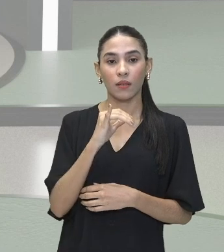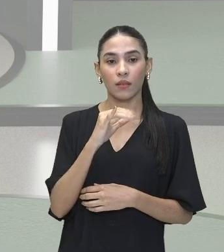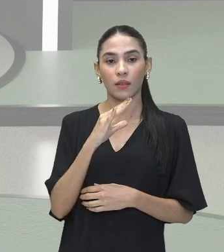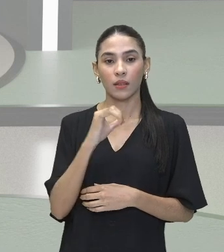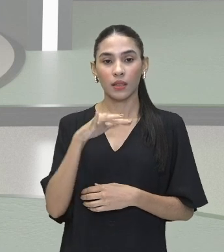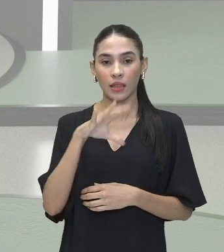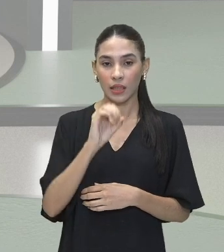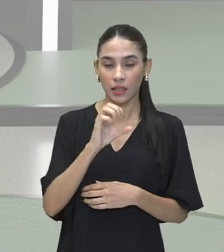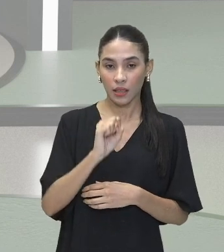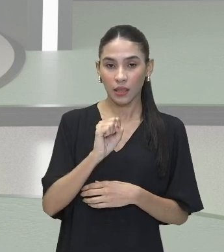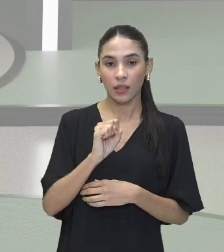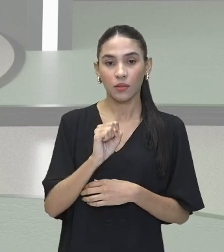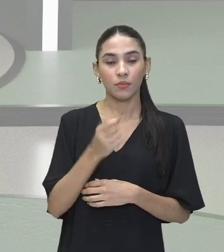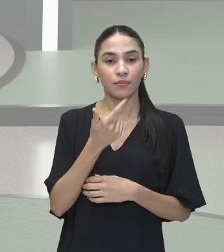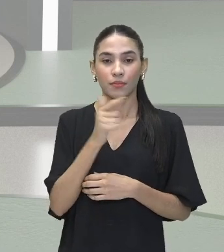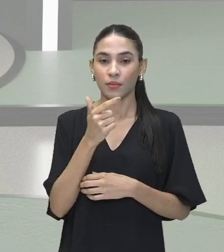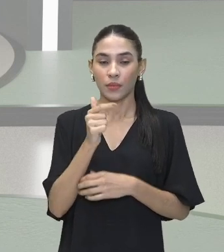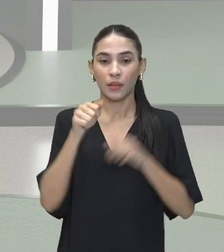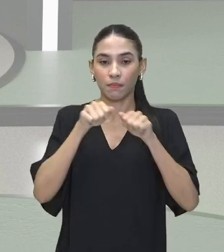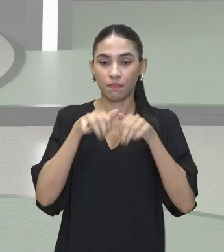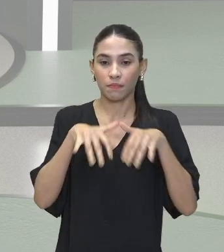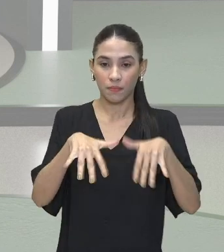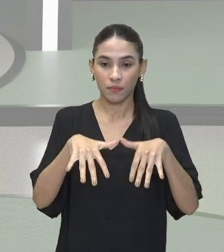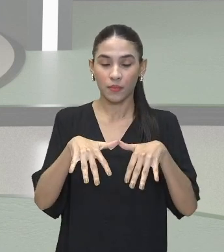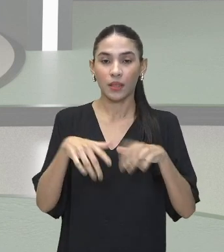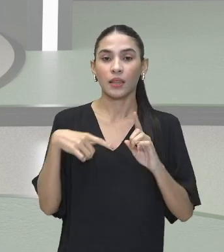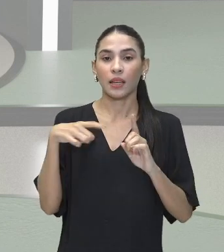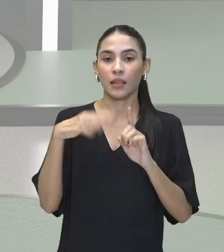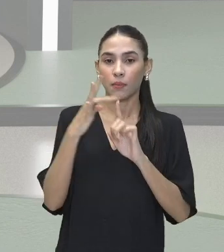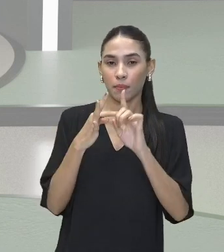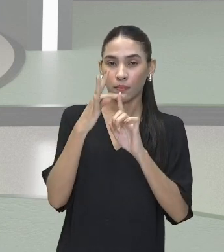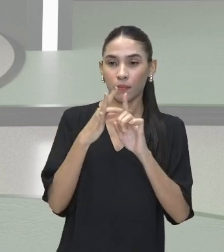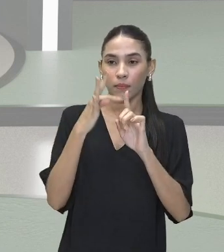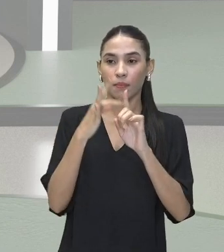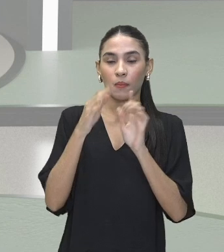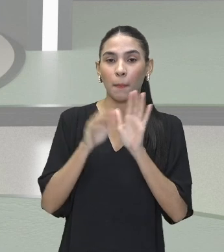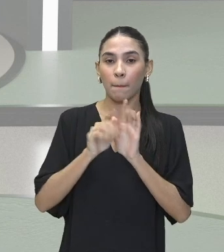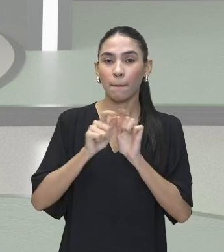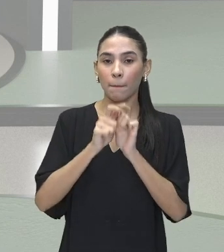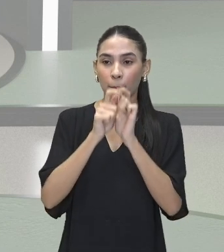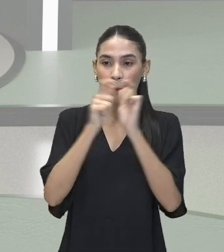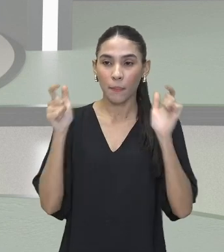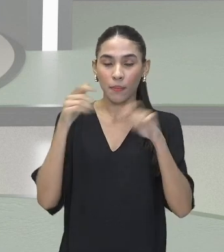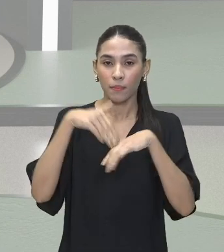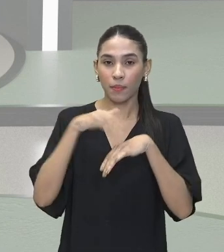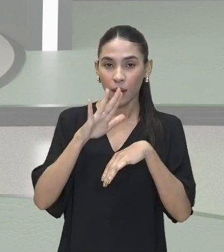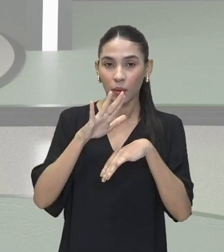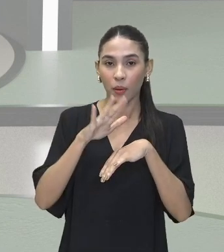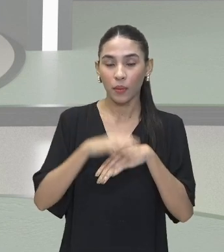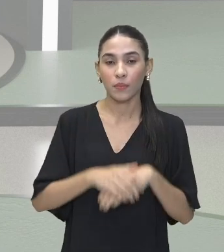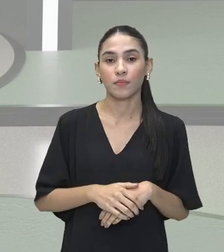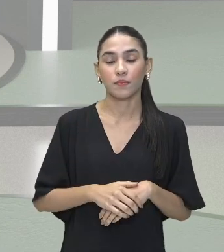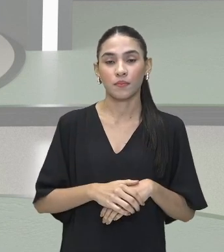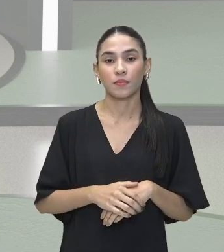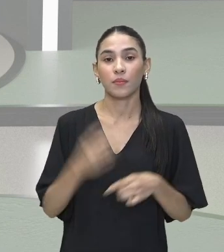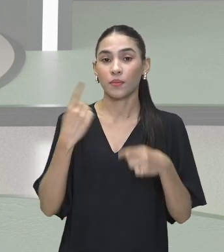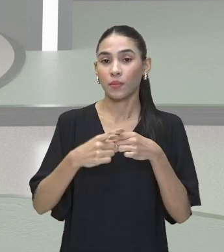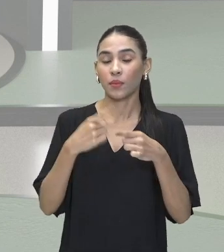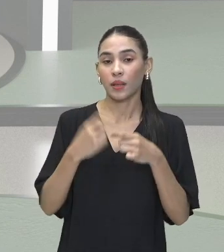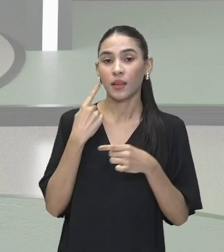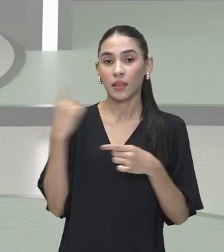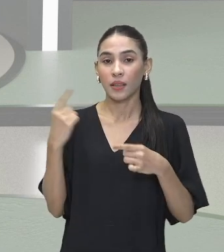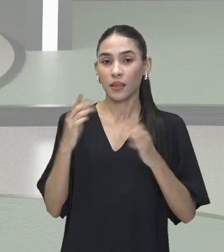não ramificados, eles apresentam ponto de fusão e de ebulição maior do que os ciclenos ramificados. Por quê? Porque eles são